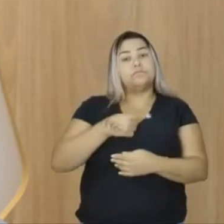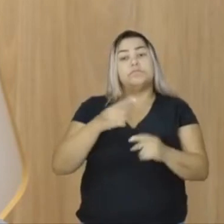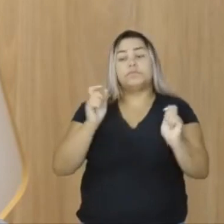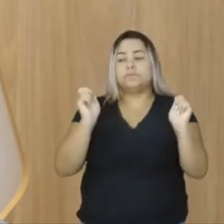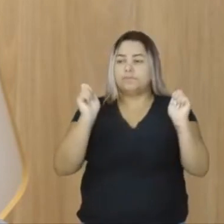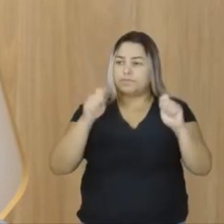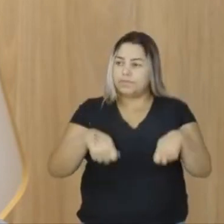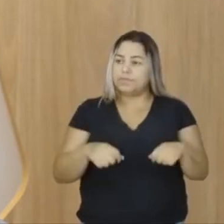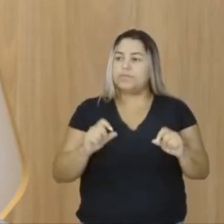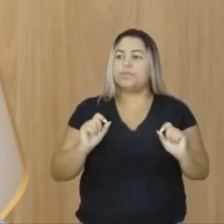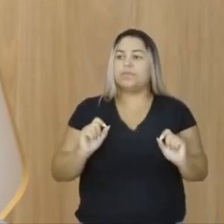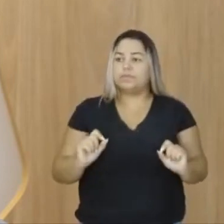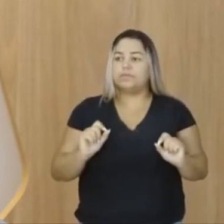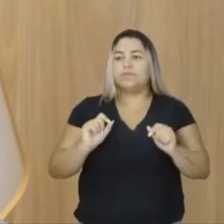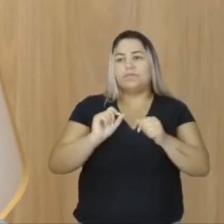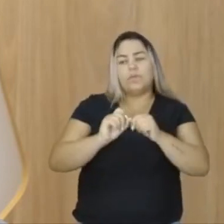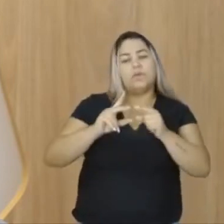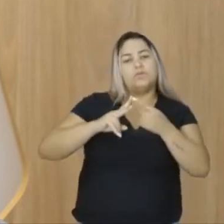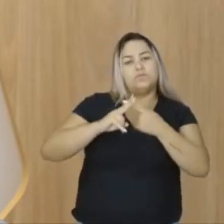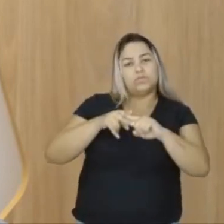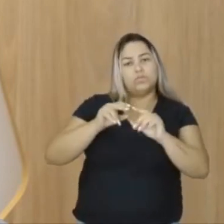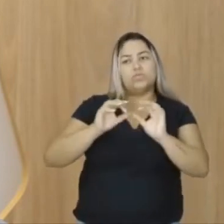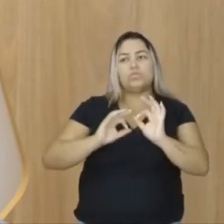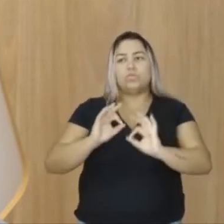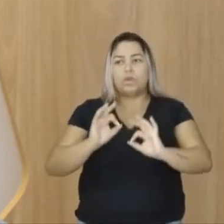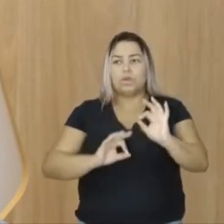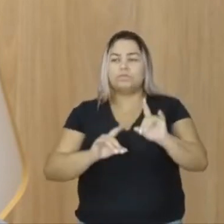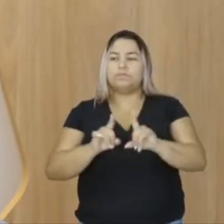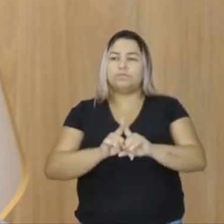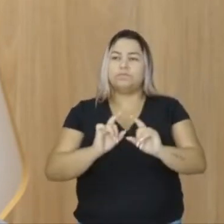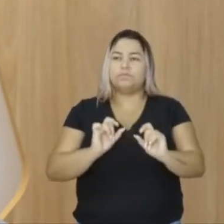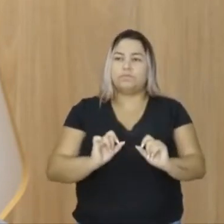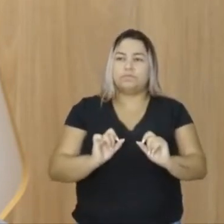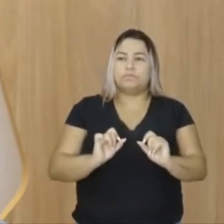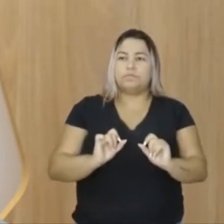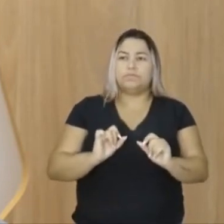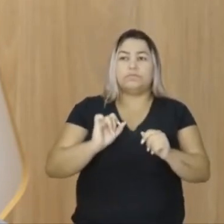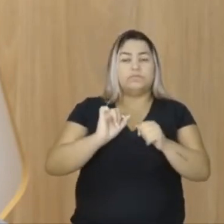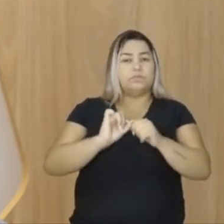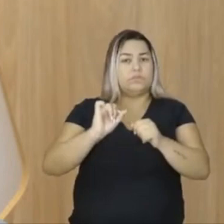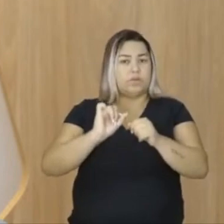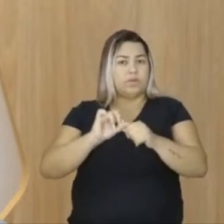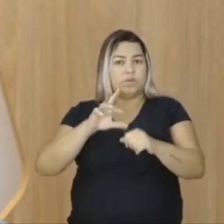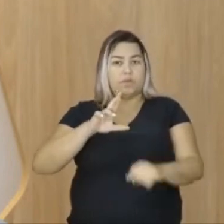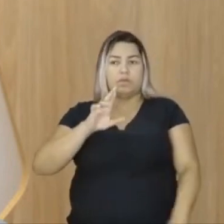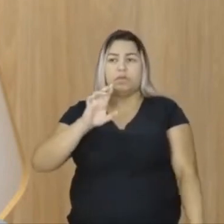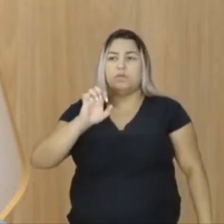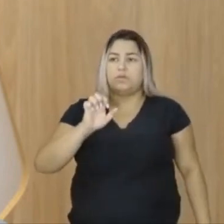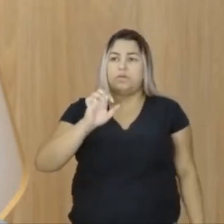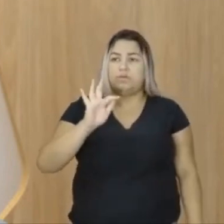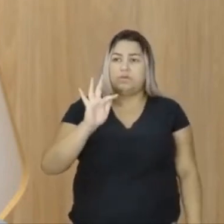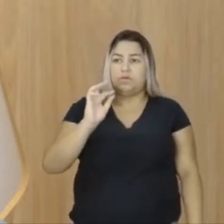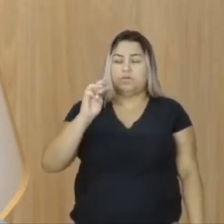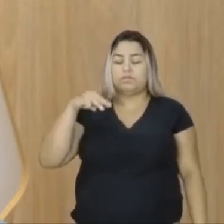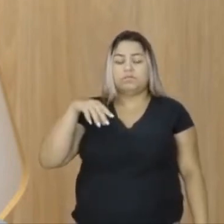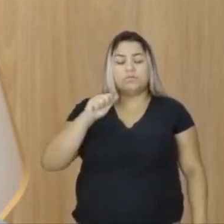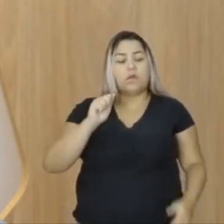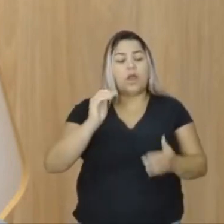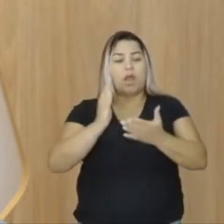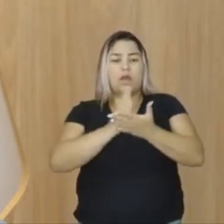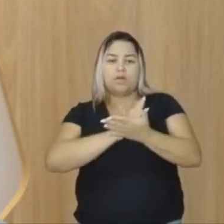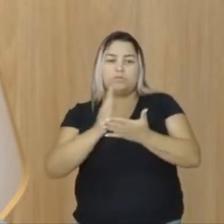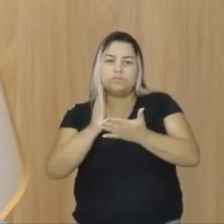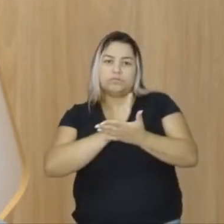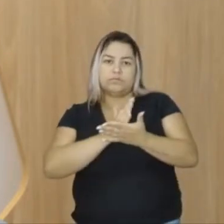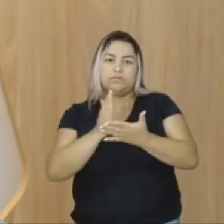precisamos fazer os ajustes na renda e patrimônio. A gente fez, na reforma indireta sobre consumo, alguns ajustes. Por